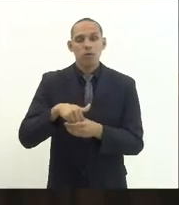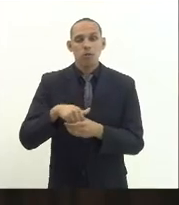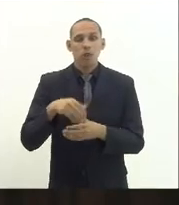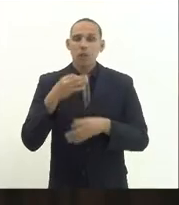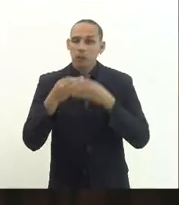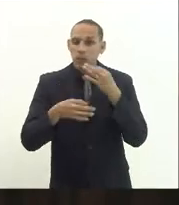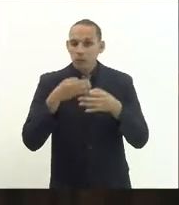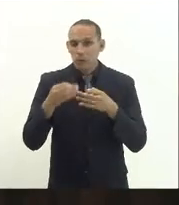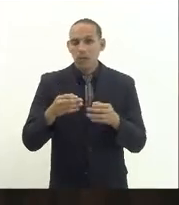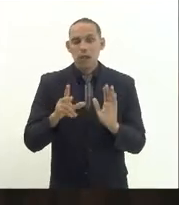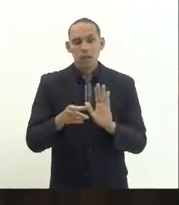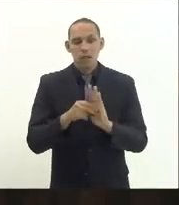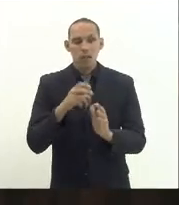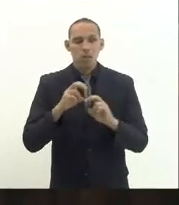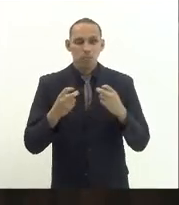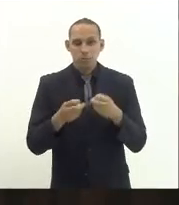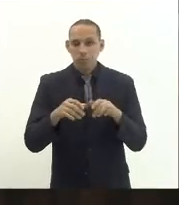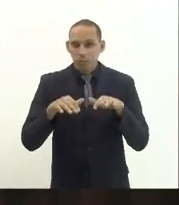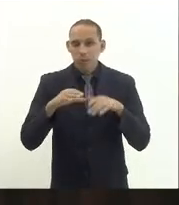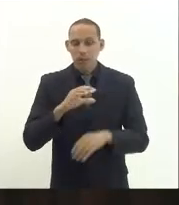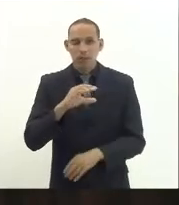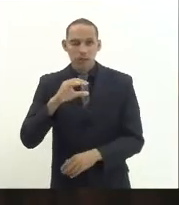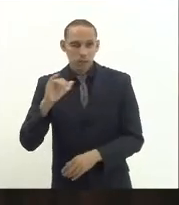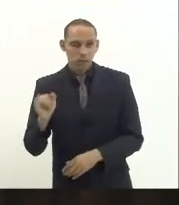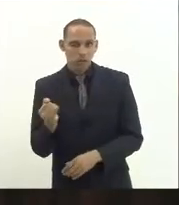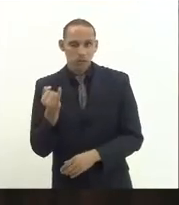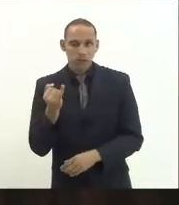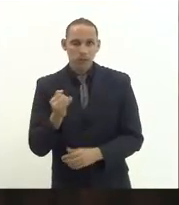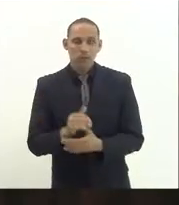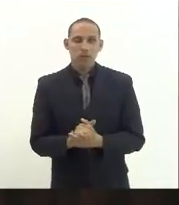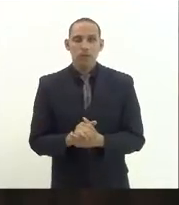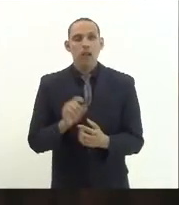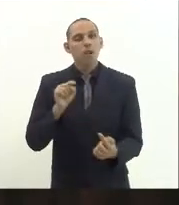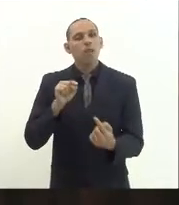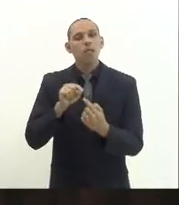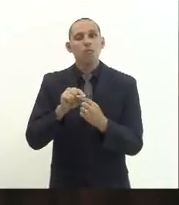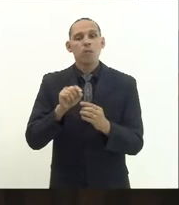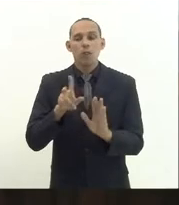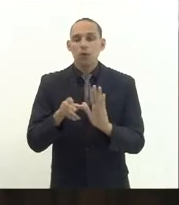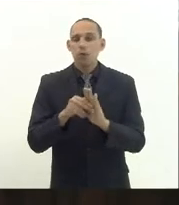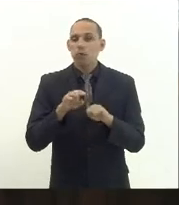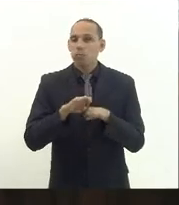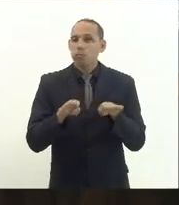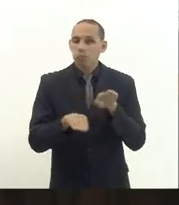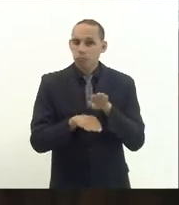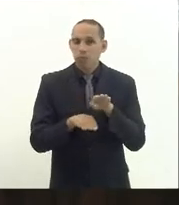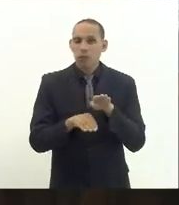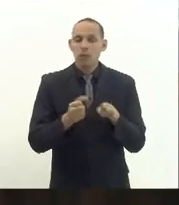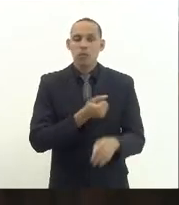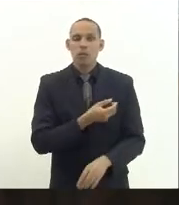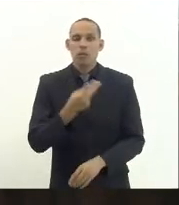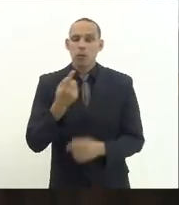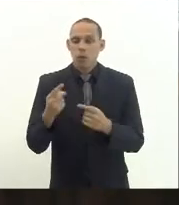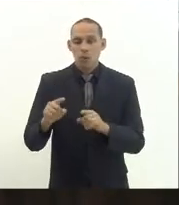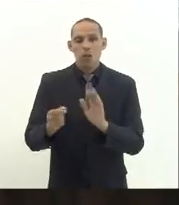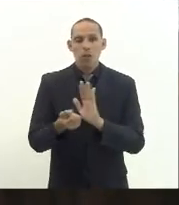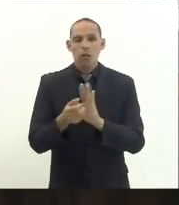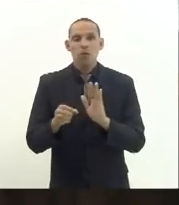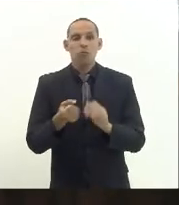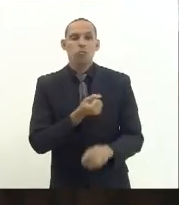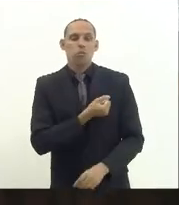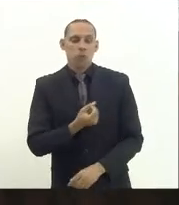parecia as emendas de plenário da comissão de concessão Justiça favorável com subemenda número 2 e contrária número do hino se eu tiver